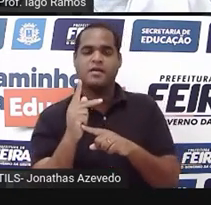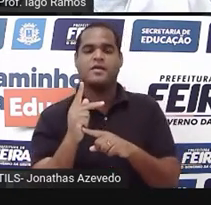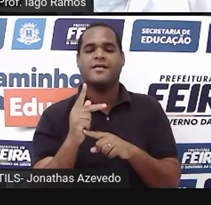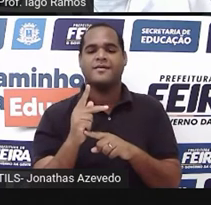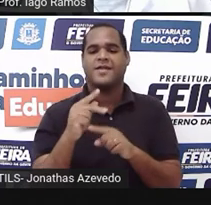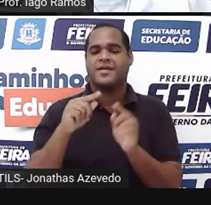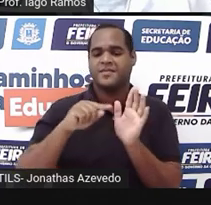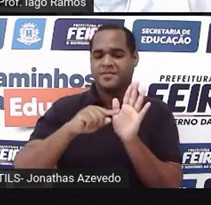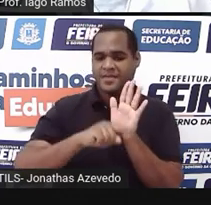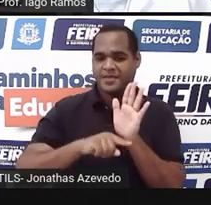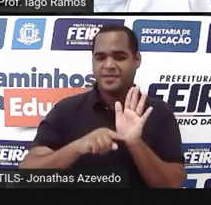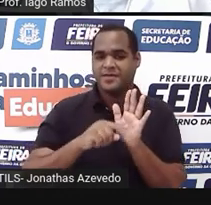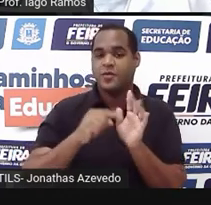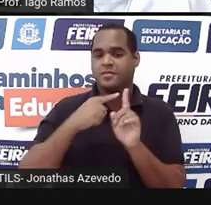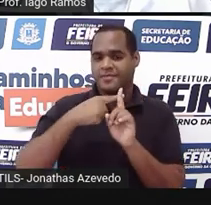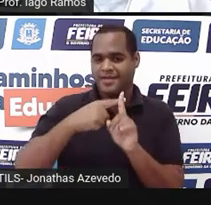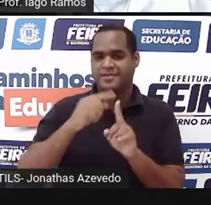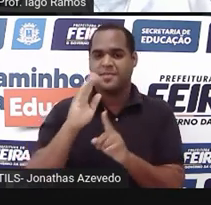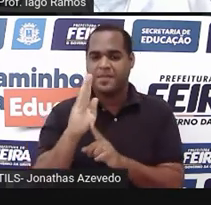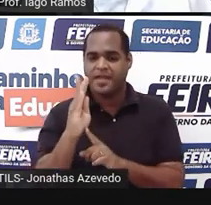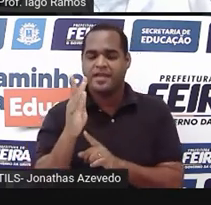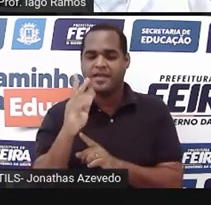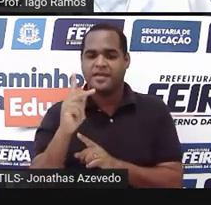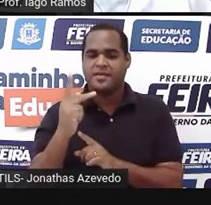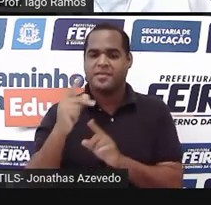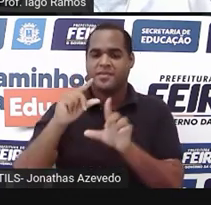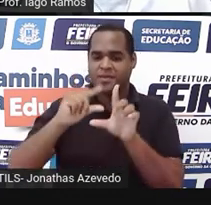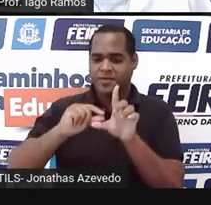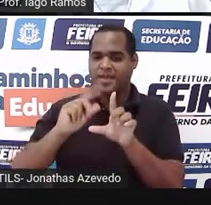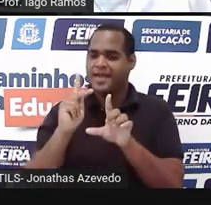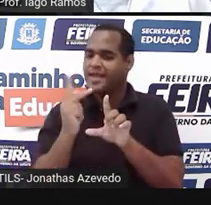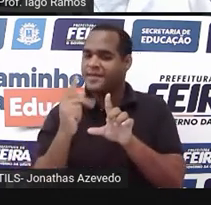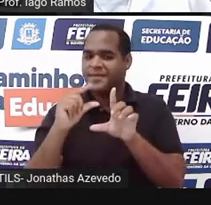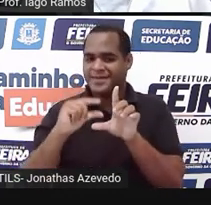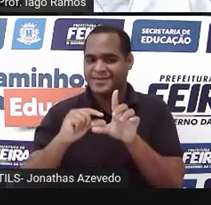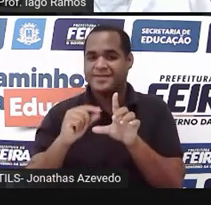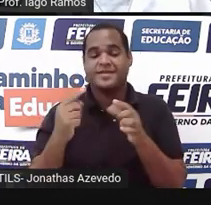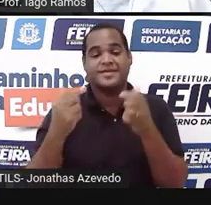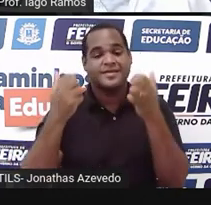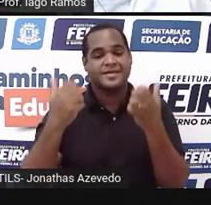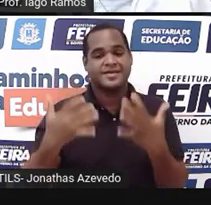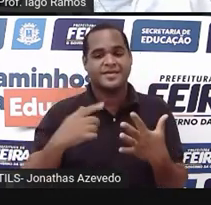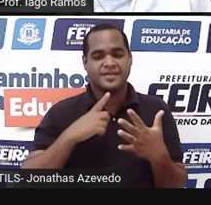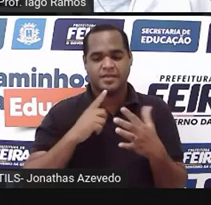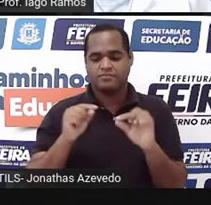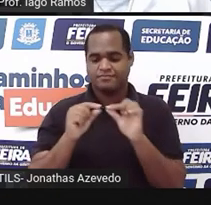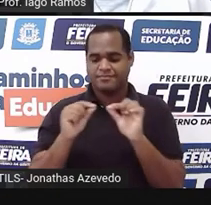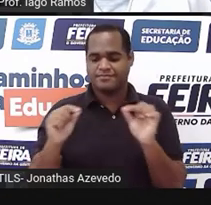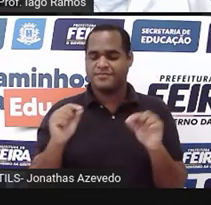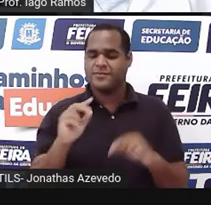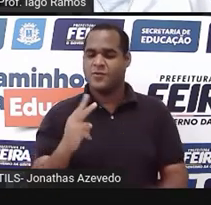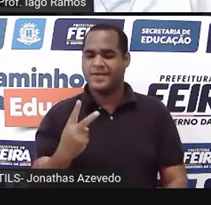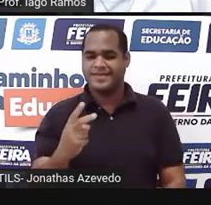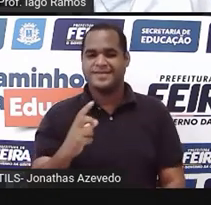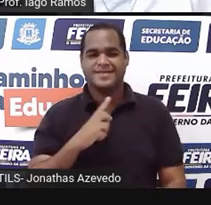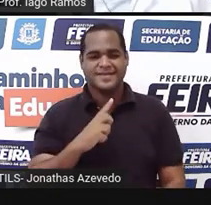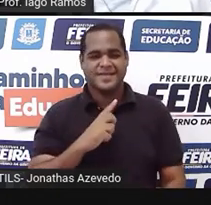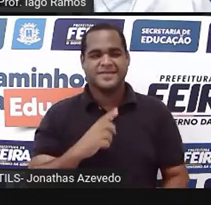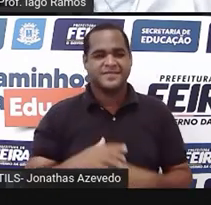vezes H tudo isso formando uma única fração onde a parte de baixo é dois a